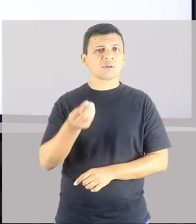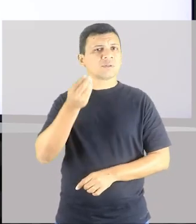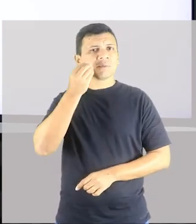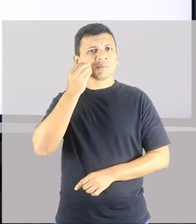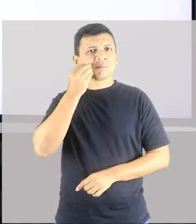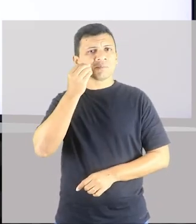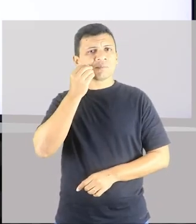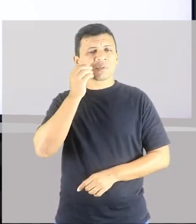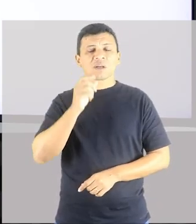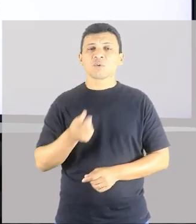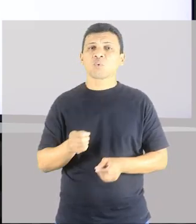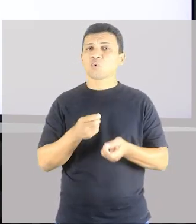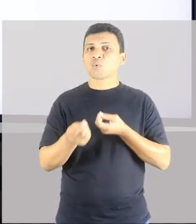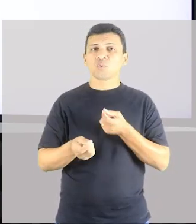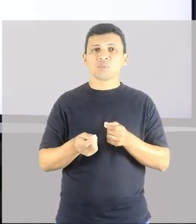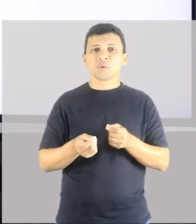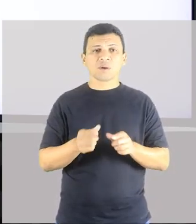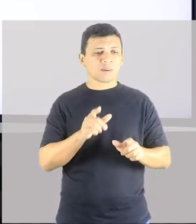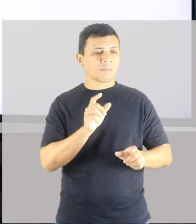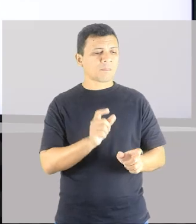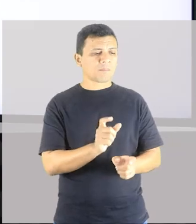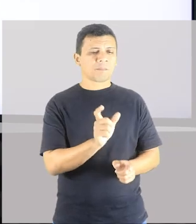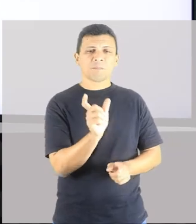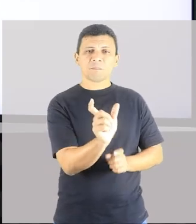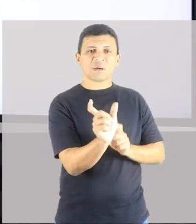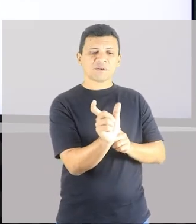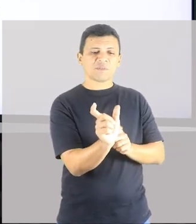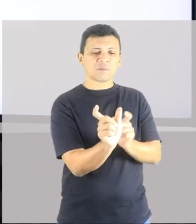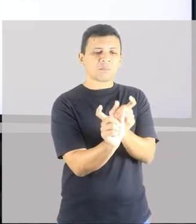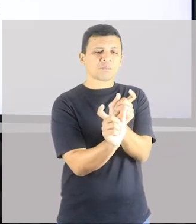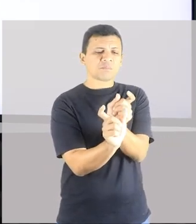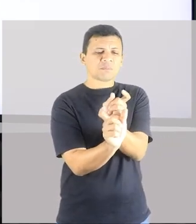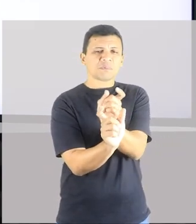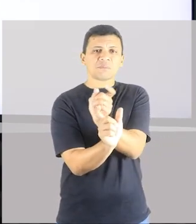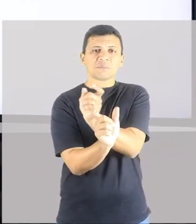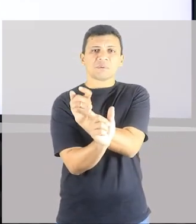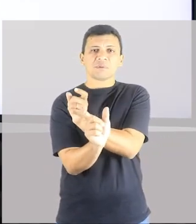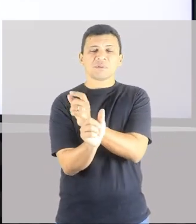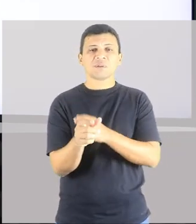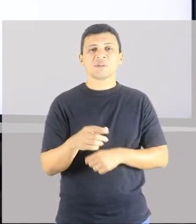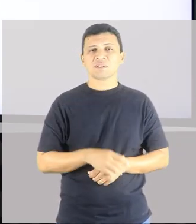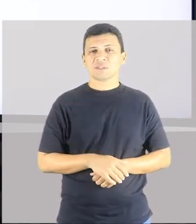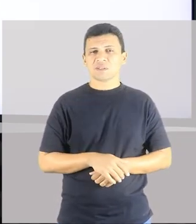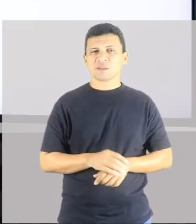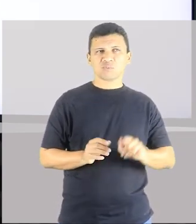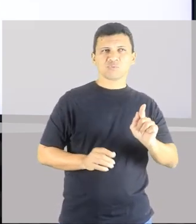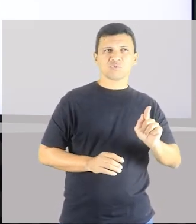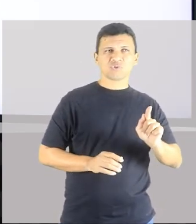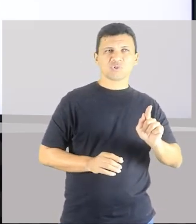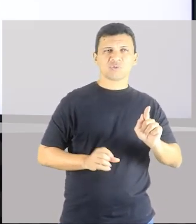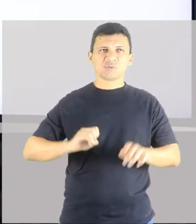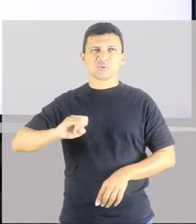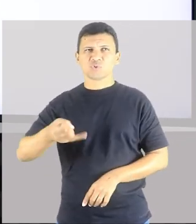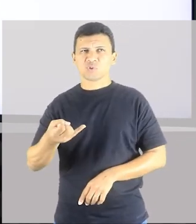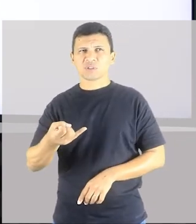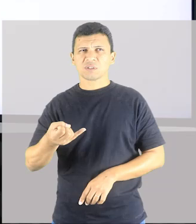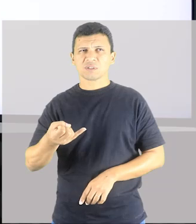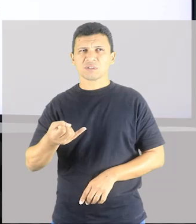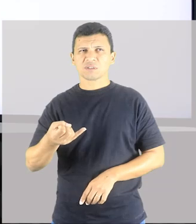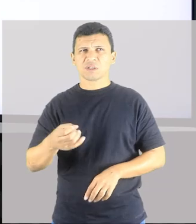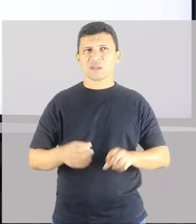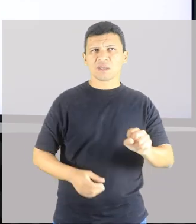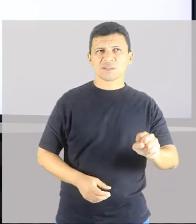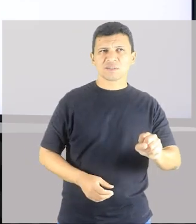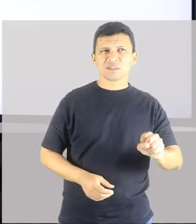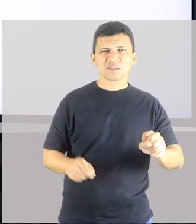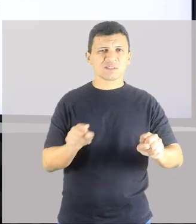a soletração daquela palavra. Então, você já ficou em dúvida, por exemplo, uma palavra, será que é com G, será que é com J, será que é com